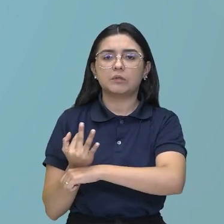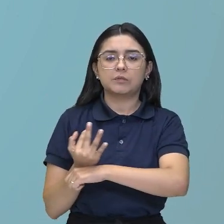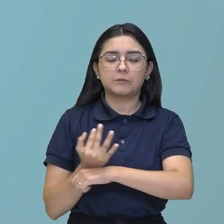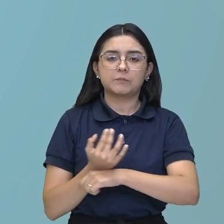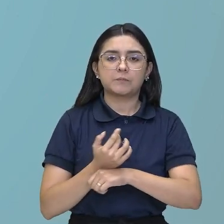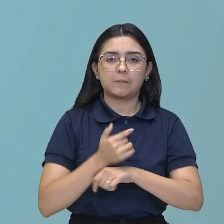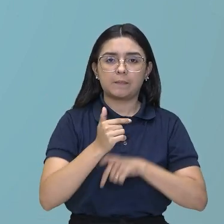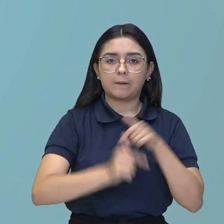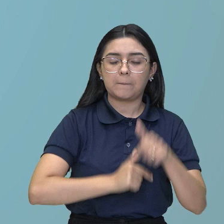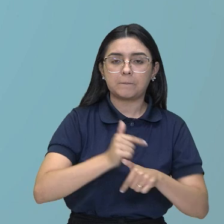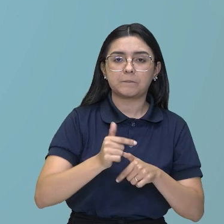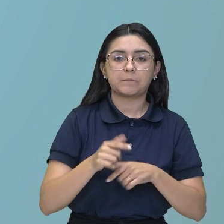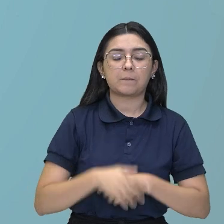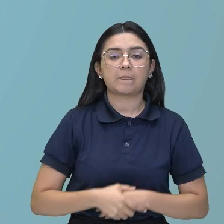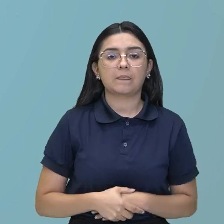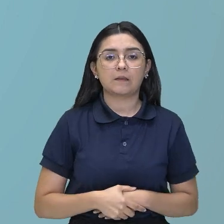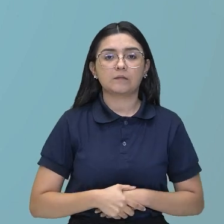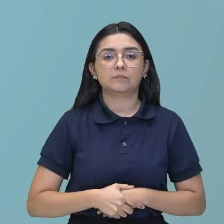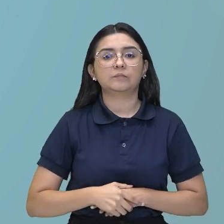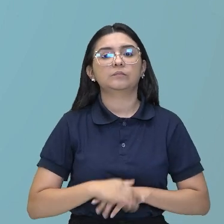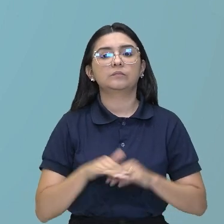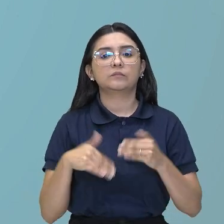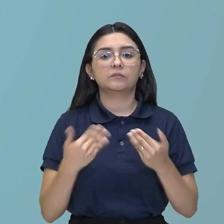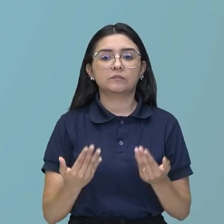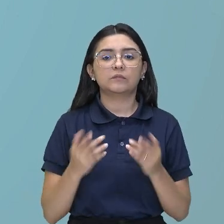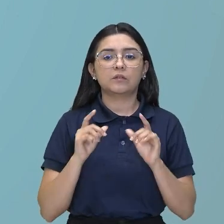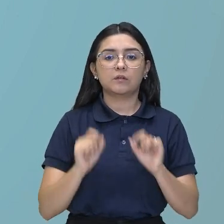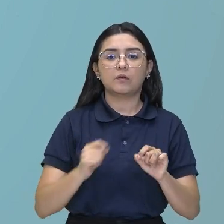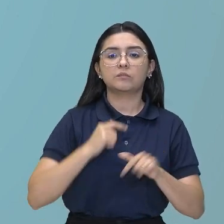Essa atividade era uma atividade muito